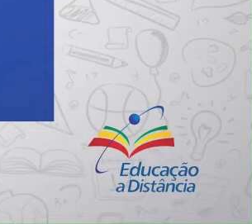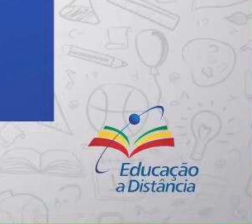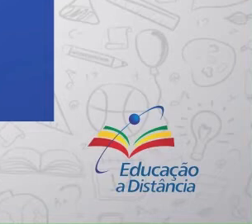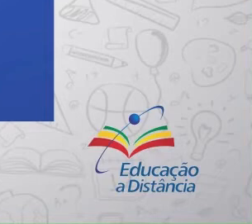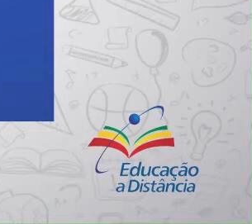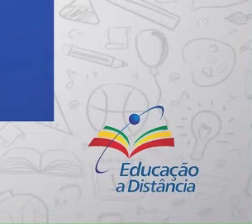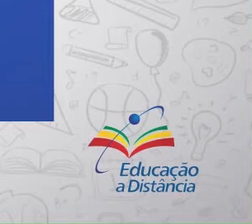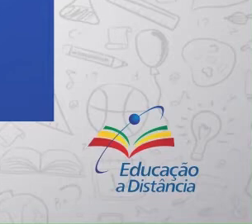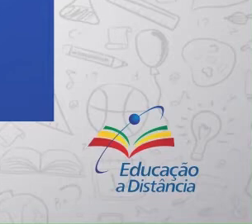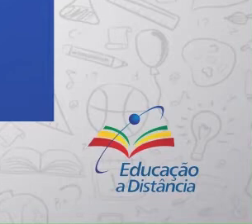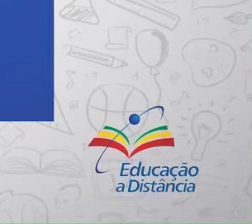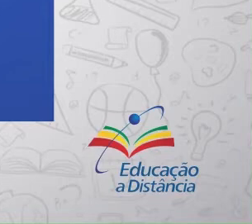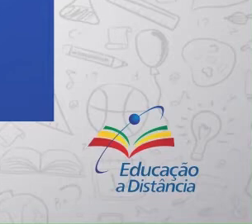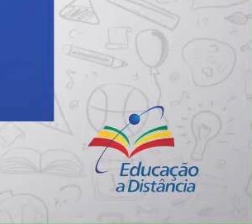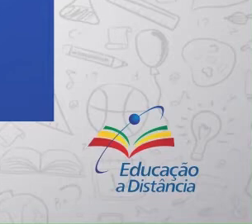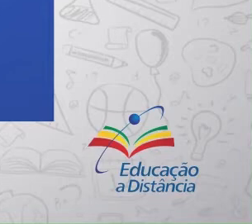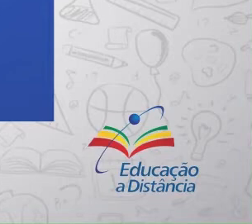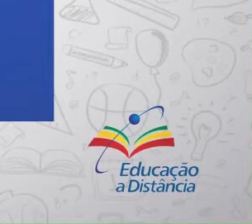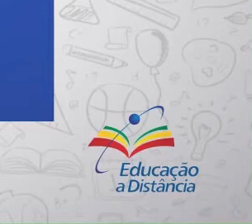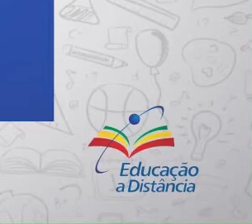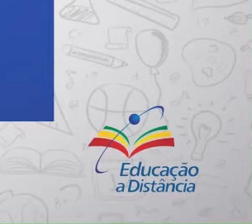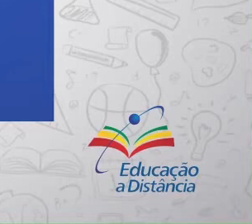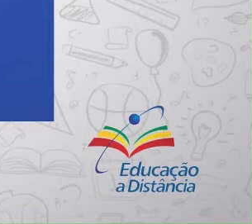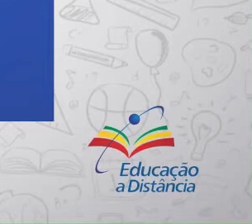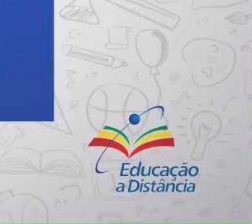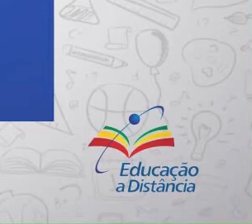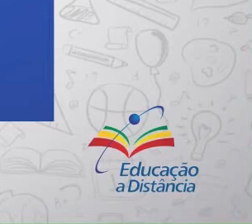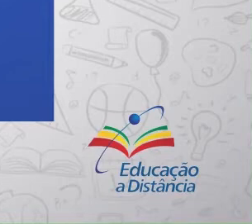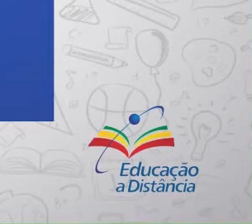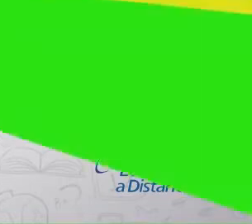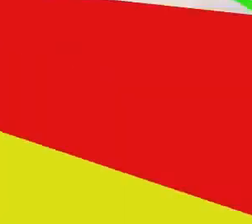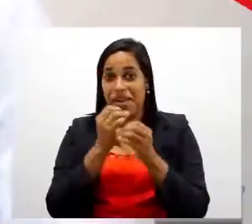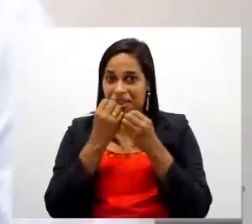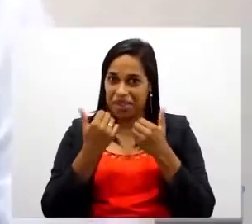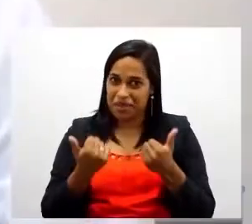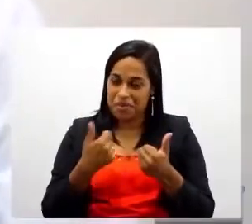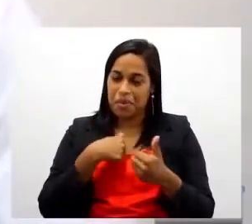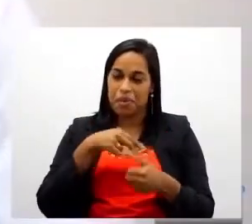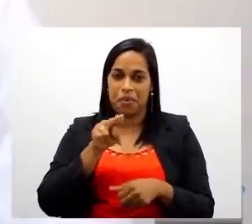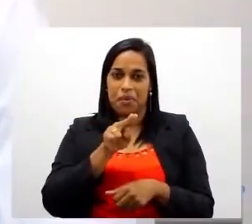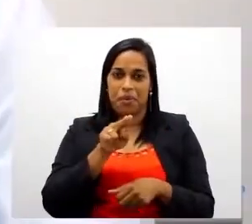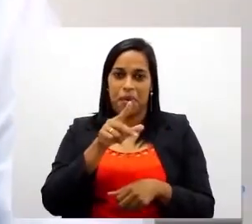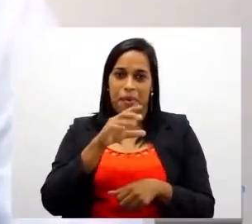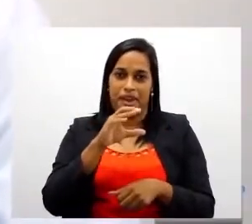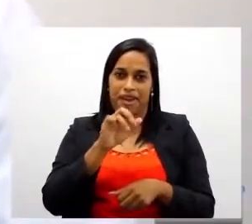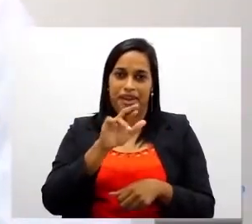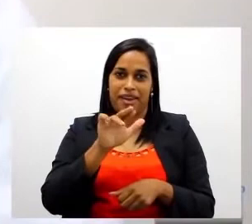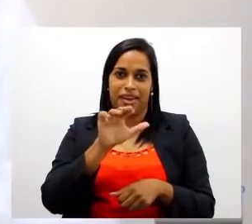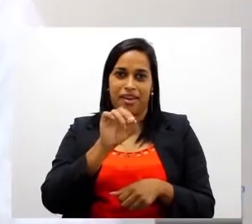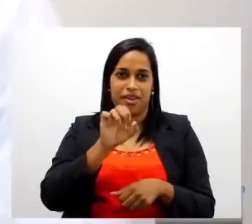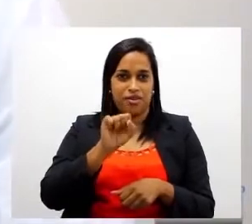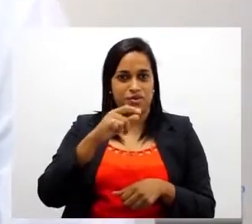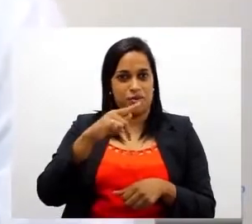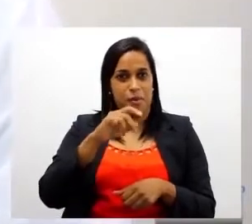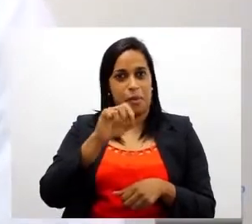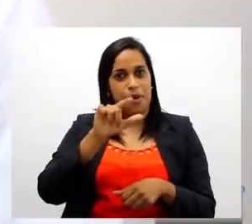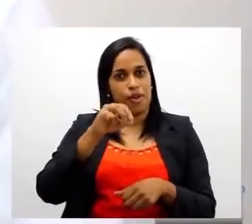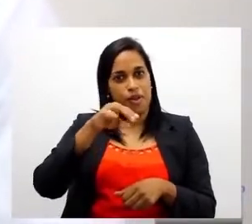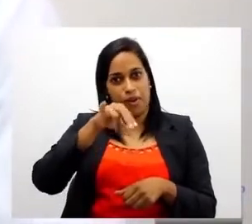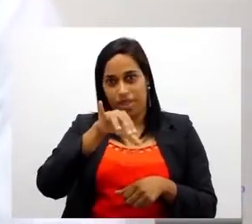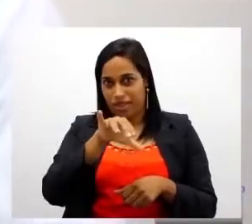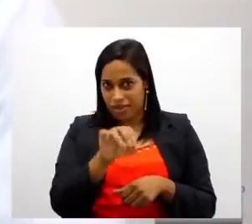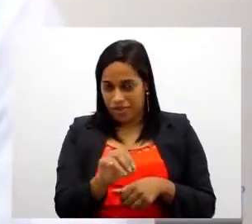4. Gerenciar as comunicações departamentais. Olá pessoal, sou Carlos Polônio. Estamos juntos mais uma vez